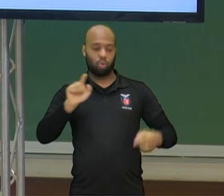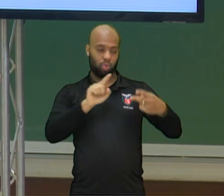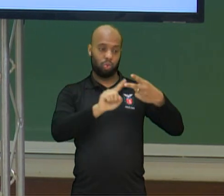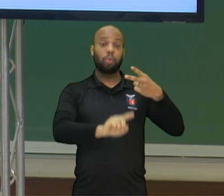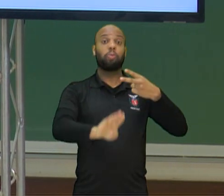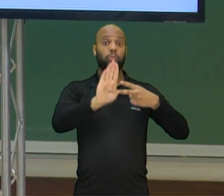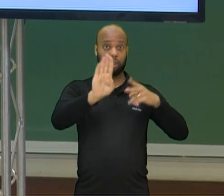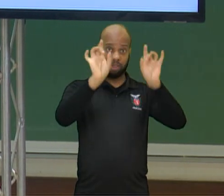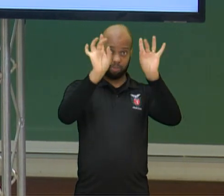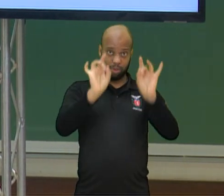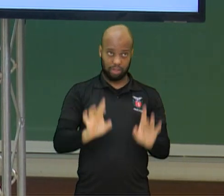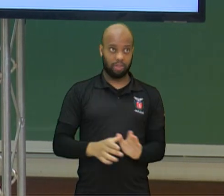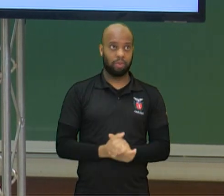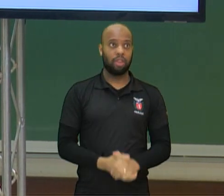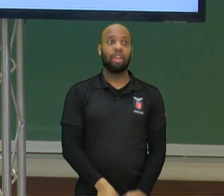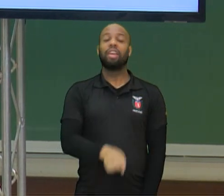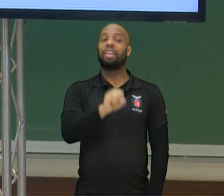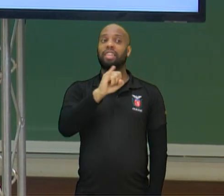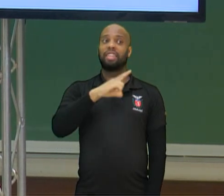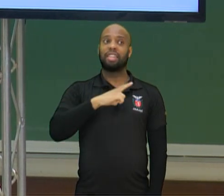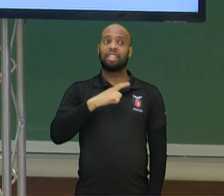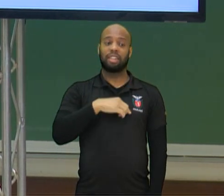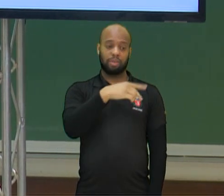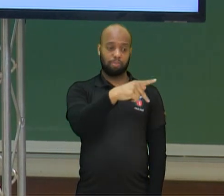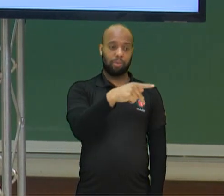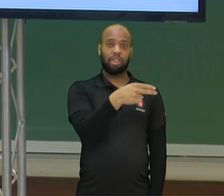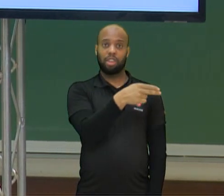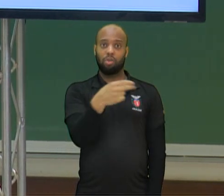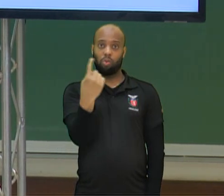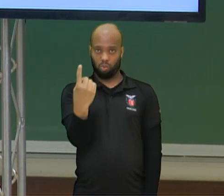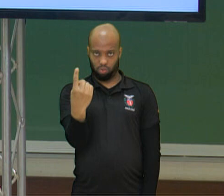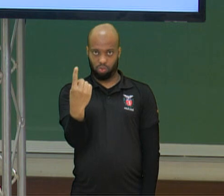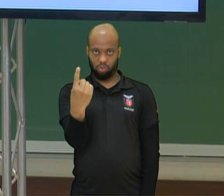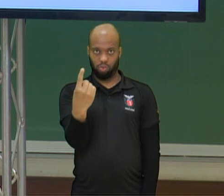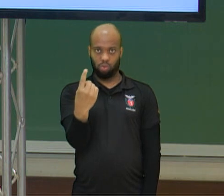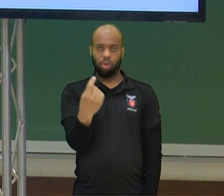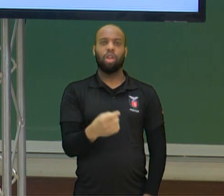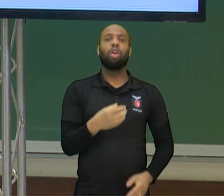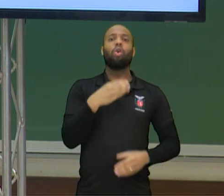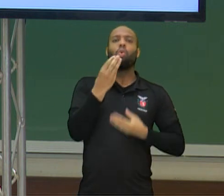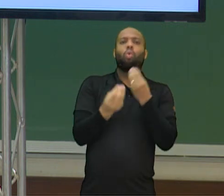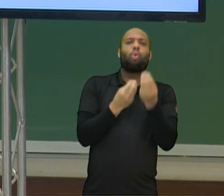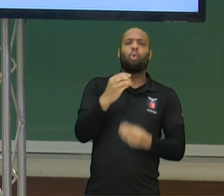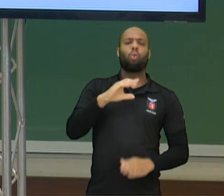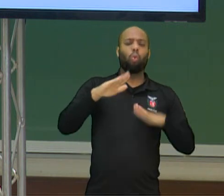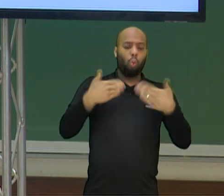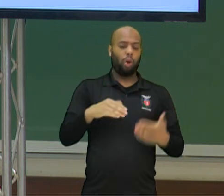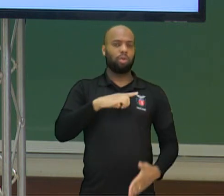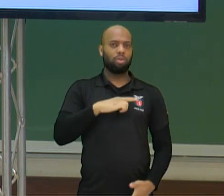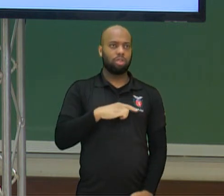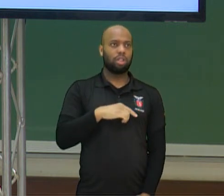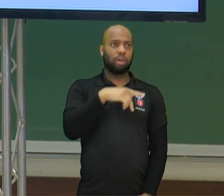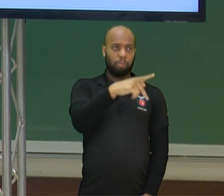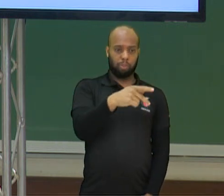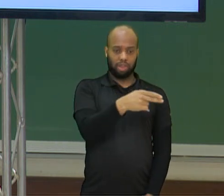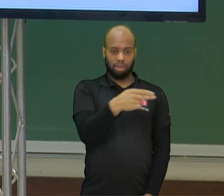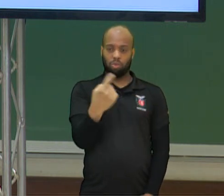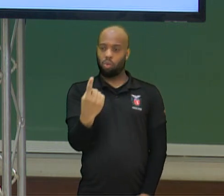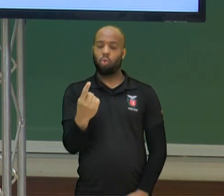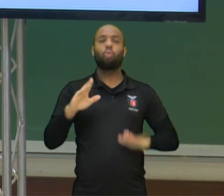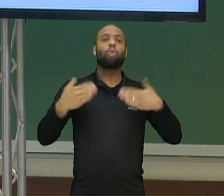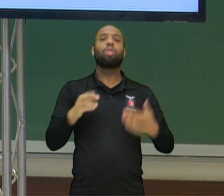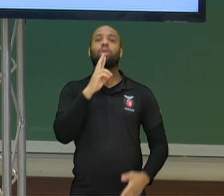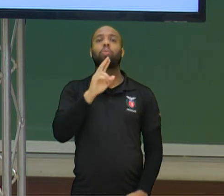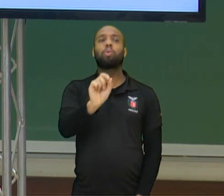aqui. Quando nós temos o nosso P igual a 1. Quando nós temos um binomial, quando P é igual a